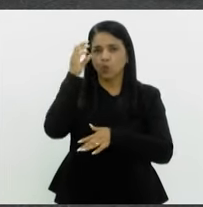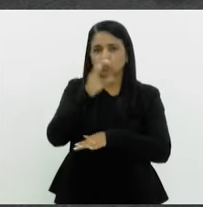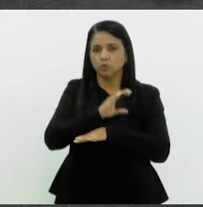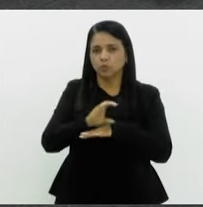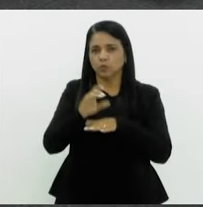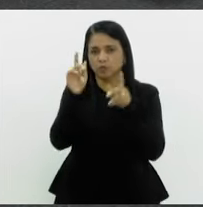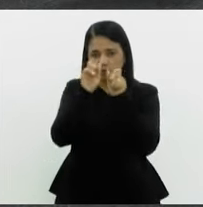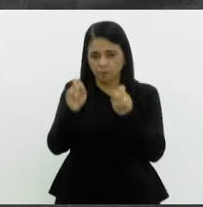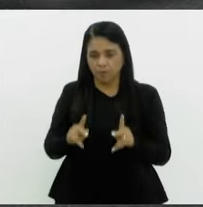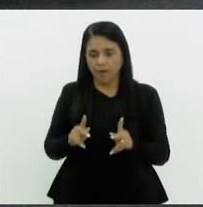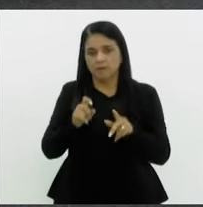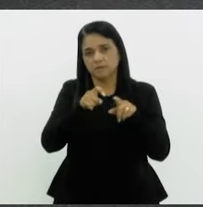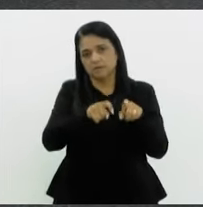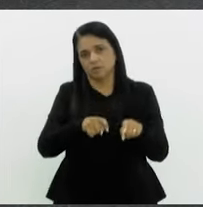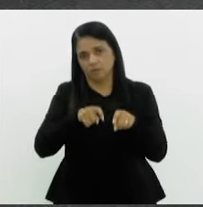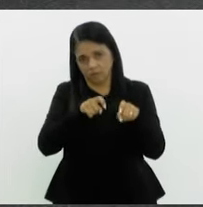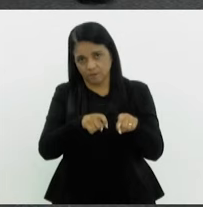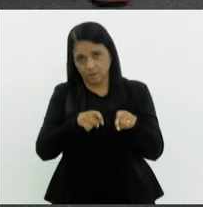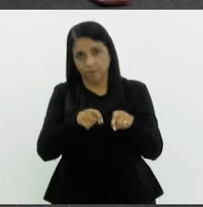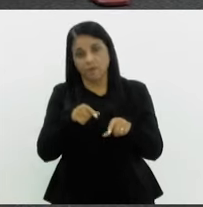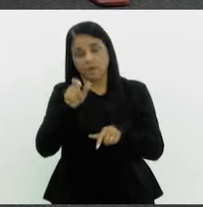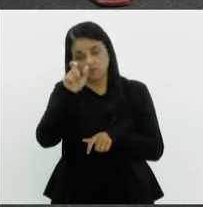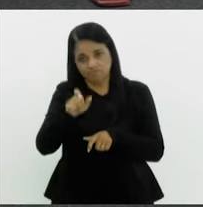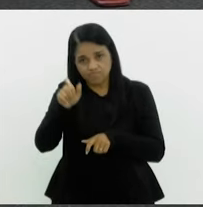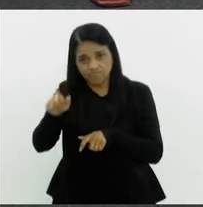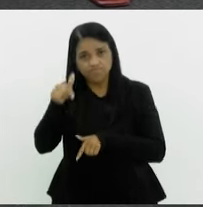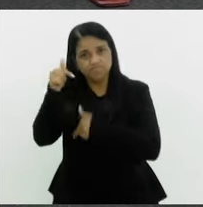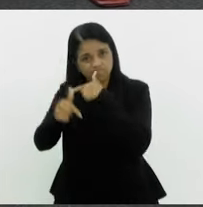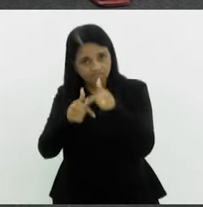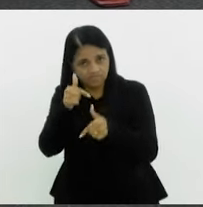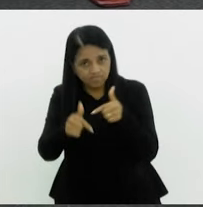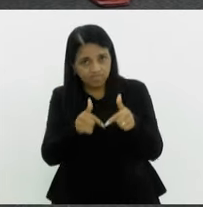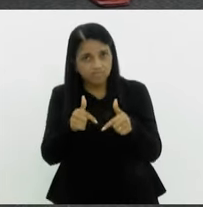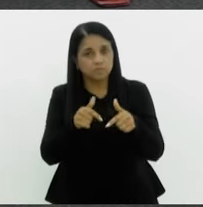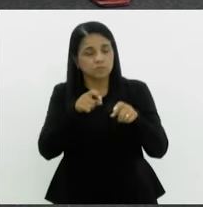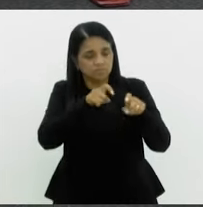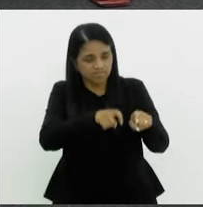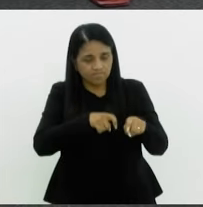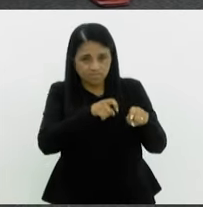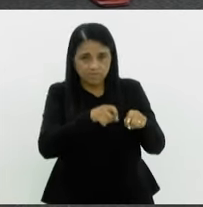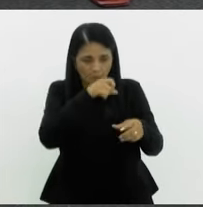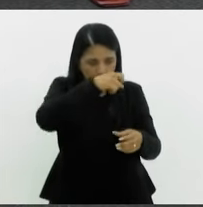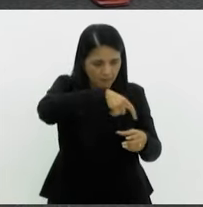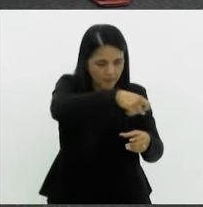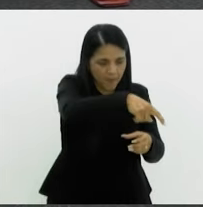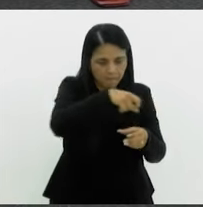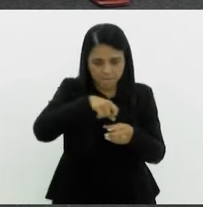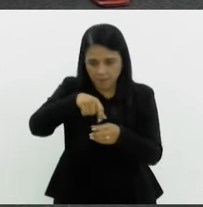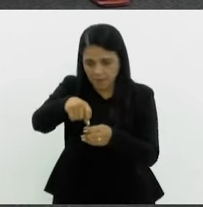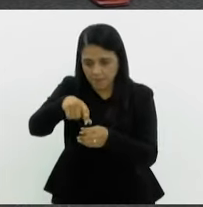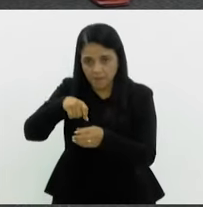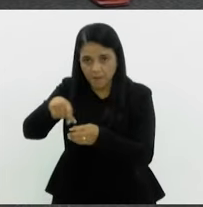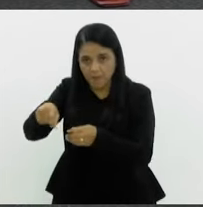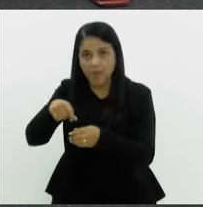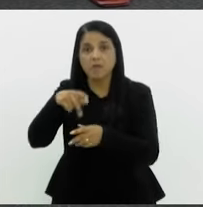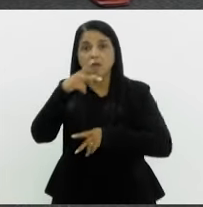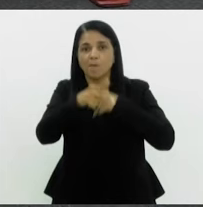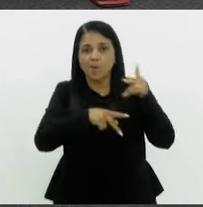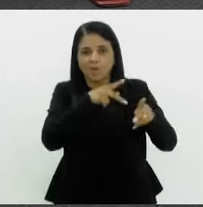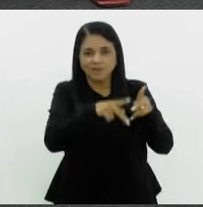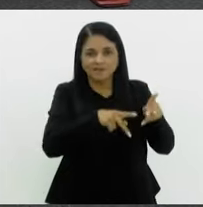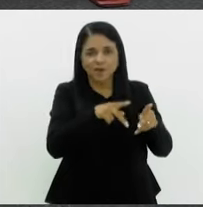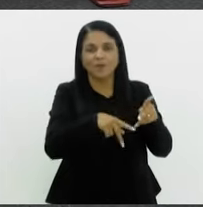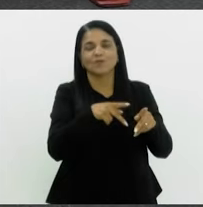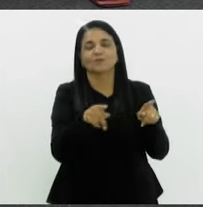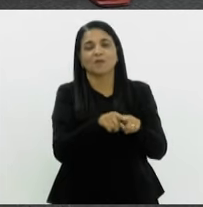paz no campo, para que o trabalhador possa produzir e para que a população possa ter acesso a alimento